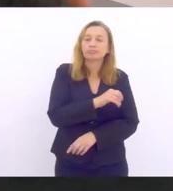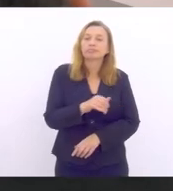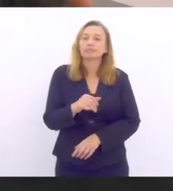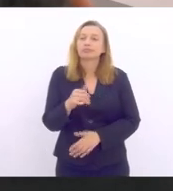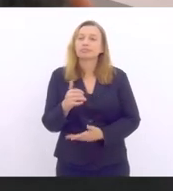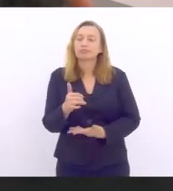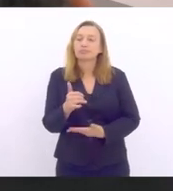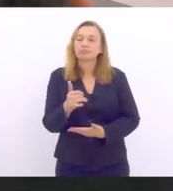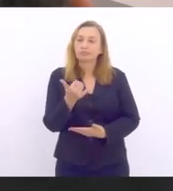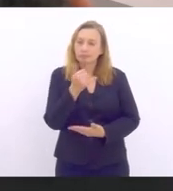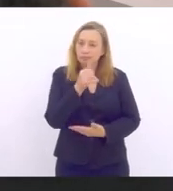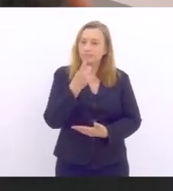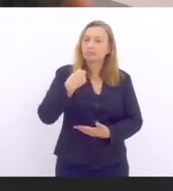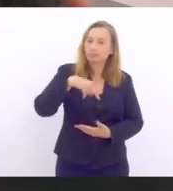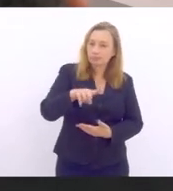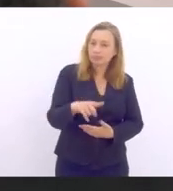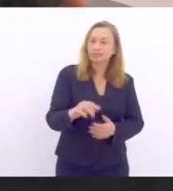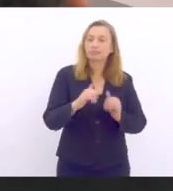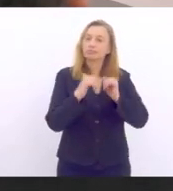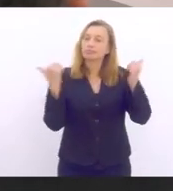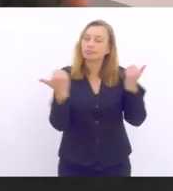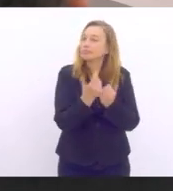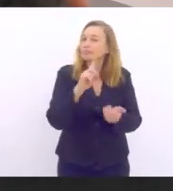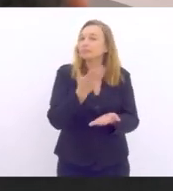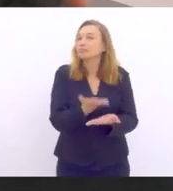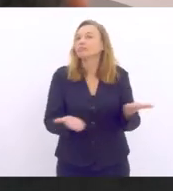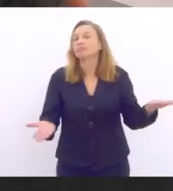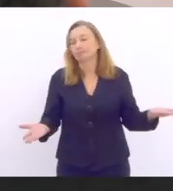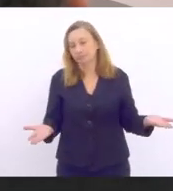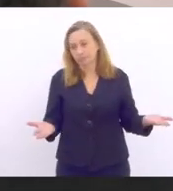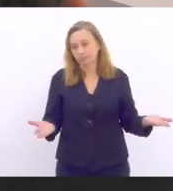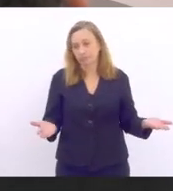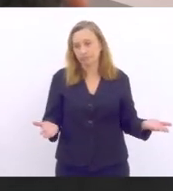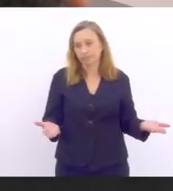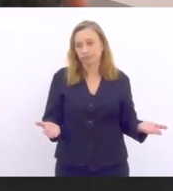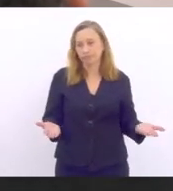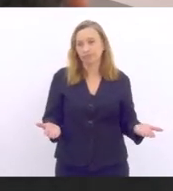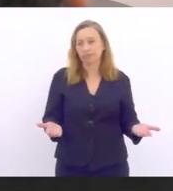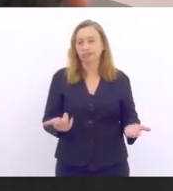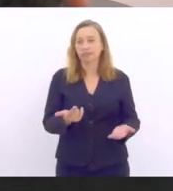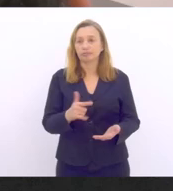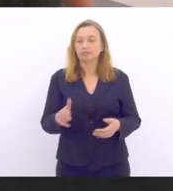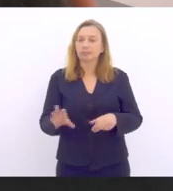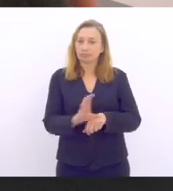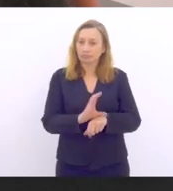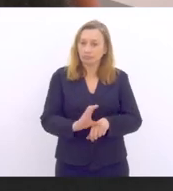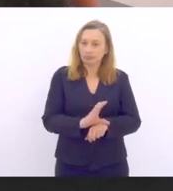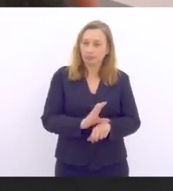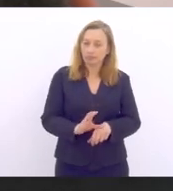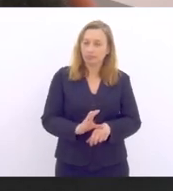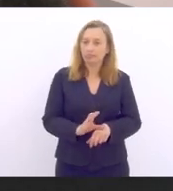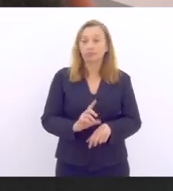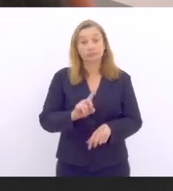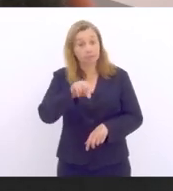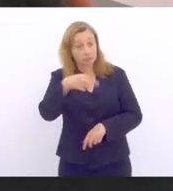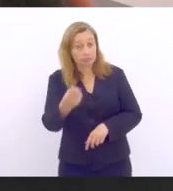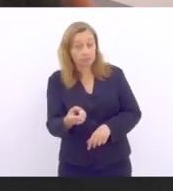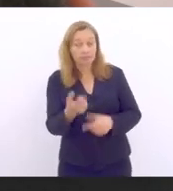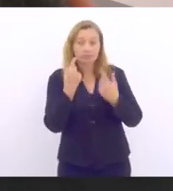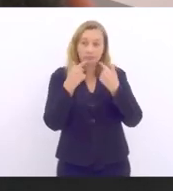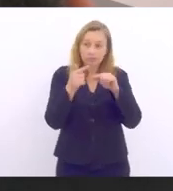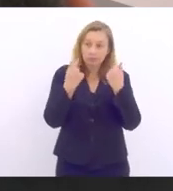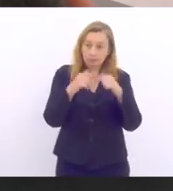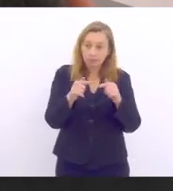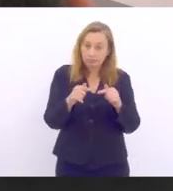que vai ao estádio, não se perca numa posterior alegação de inconstitucionalidade, que, né, que haja depois um questionamento